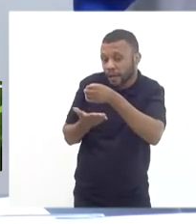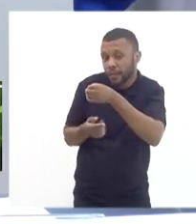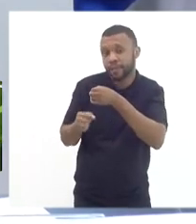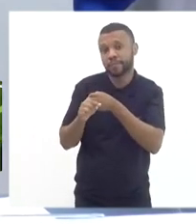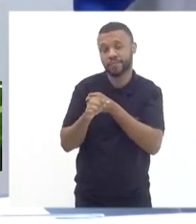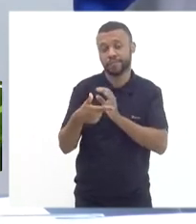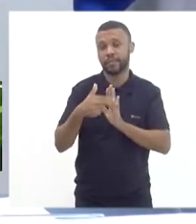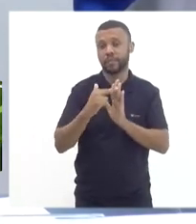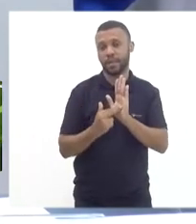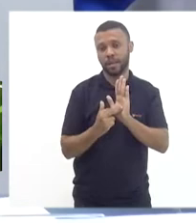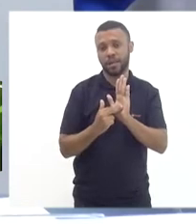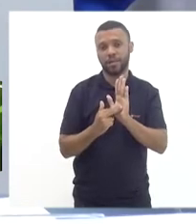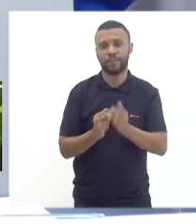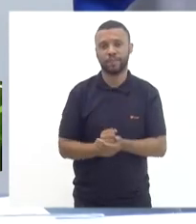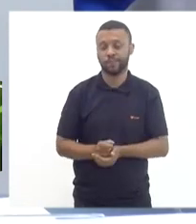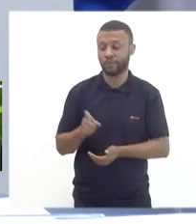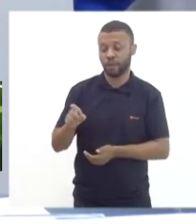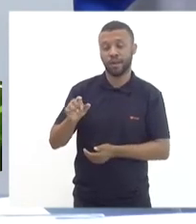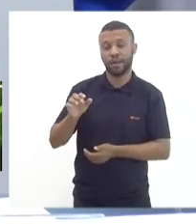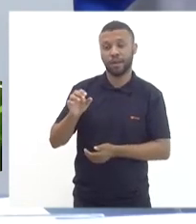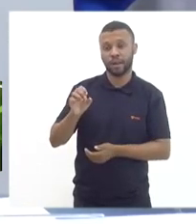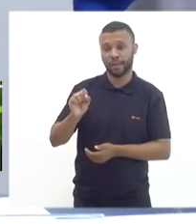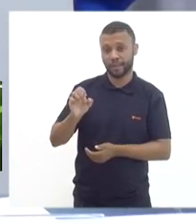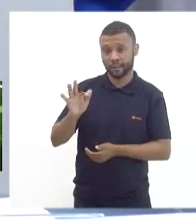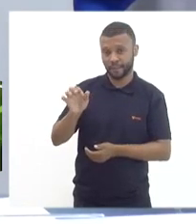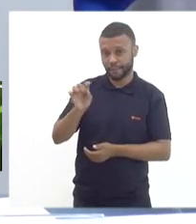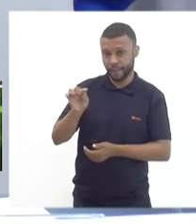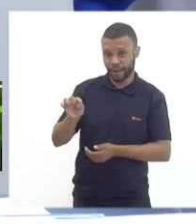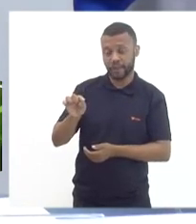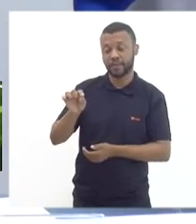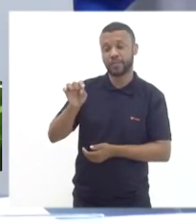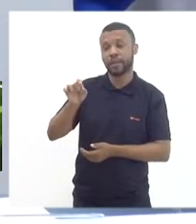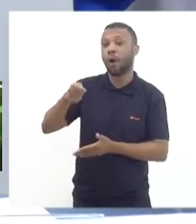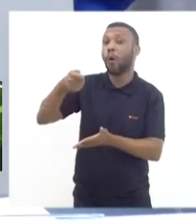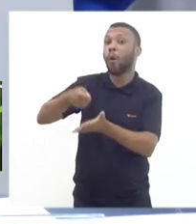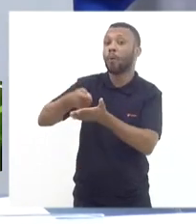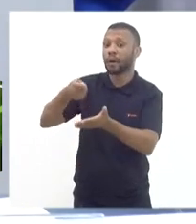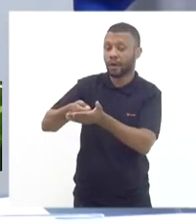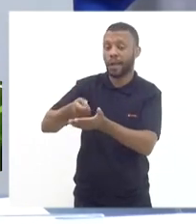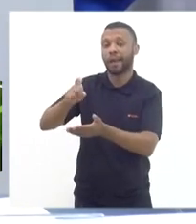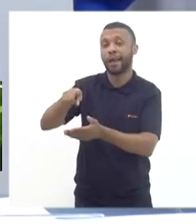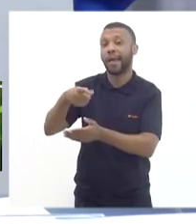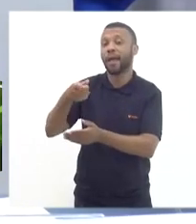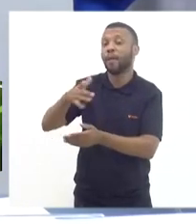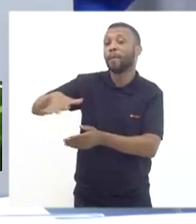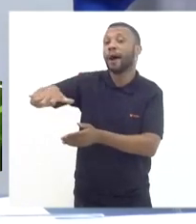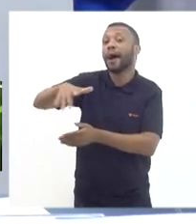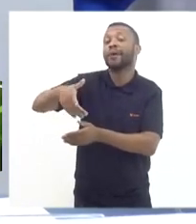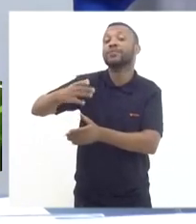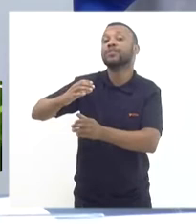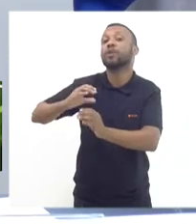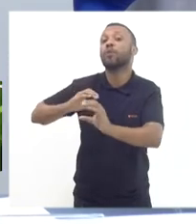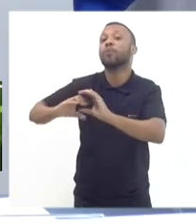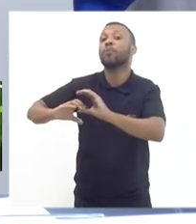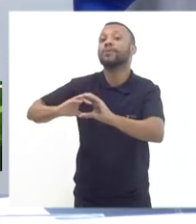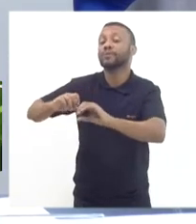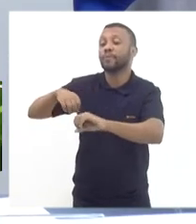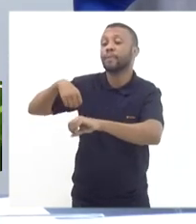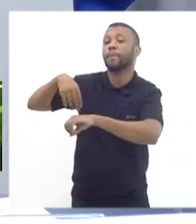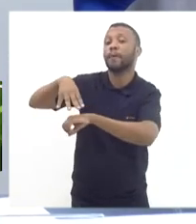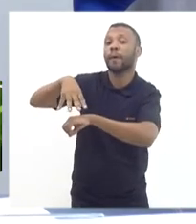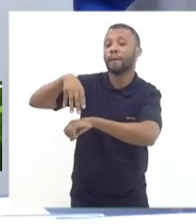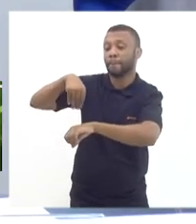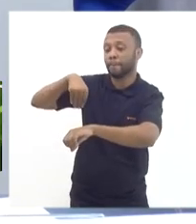obrigatoriamente, a fazenda é uma ponta da comunicação. Né? E também porque, no